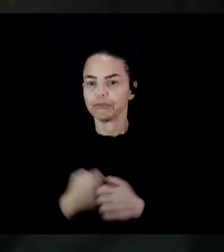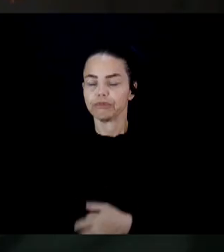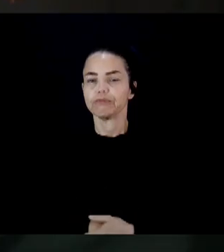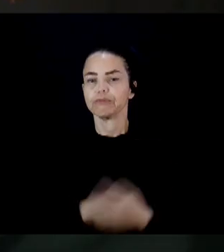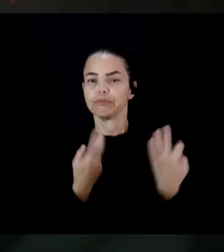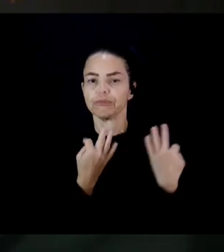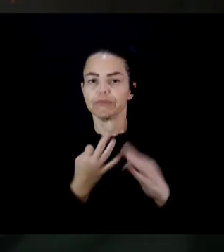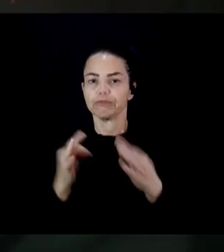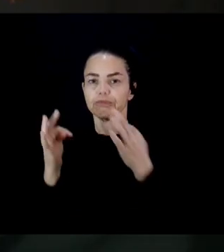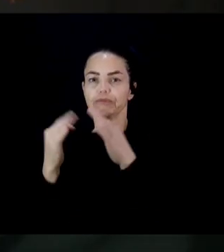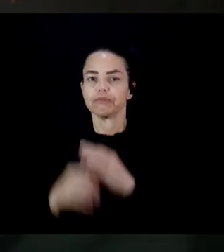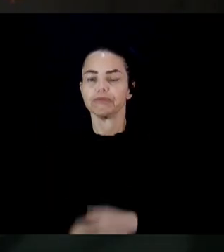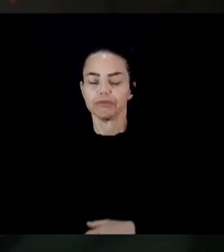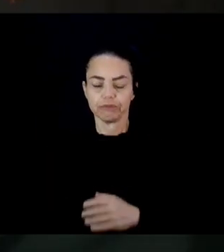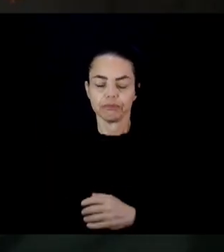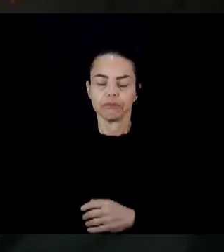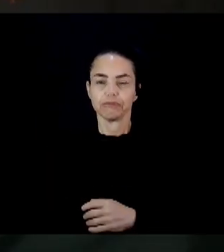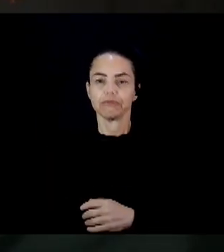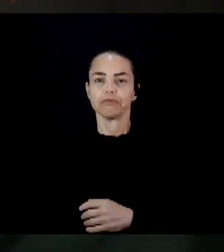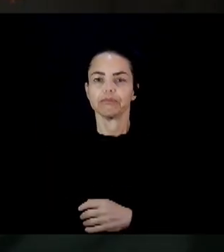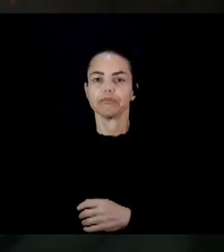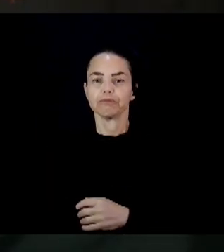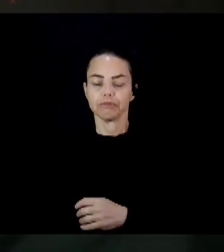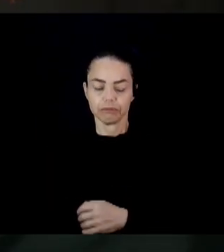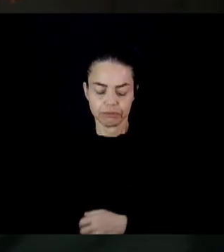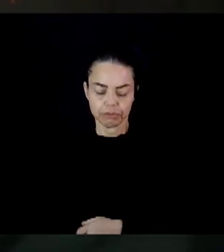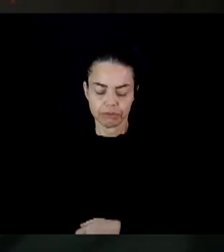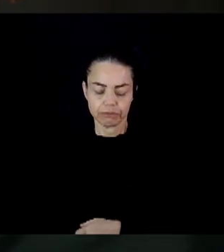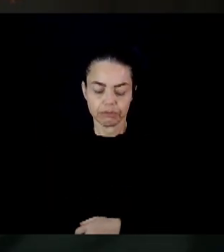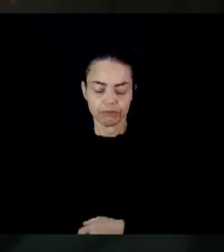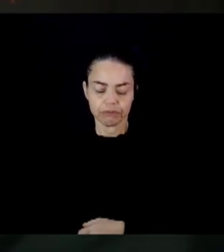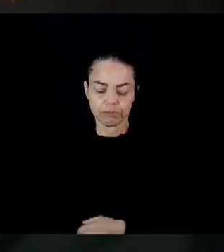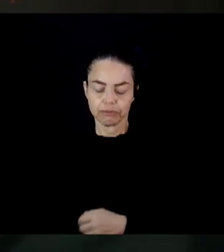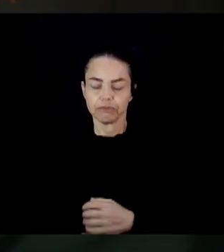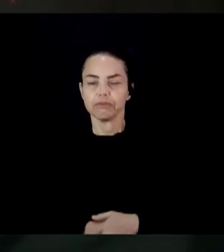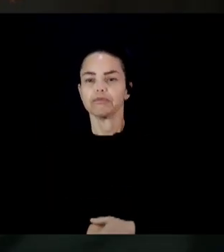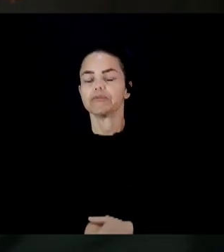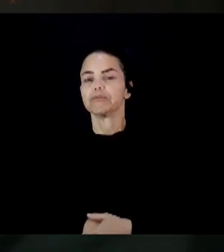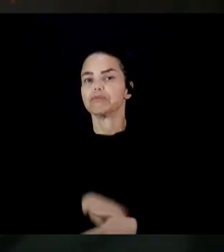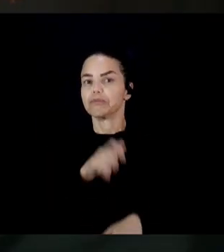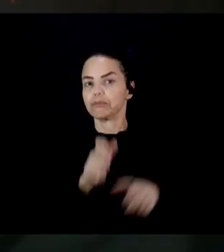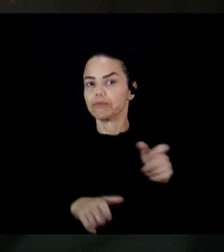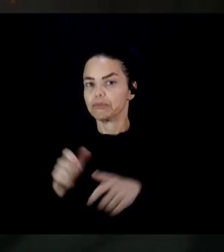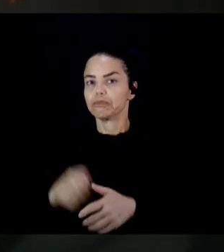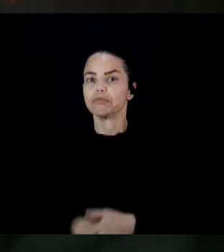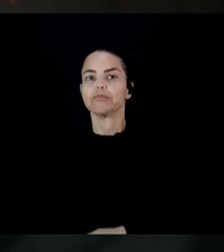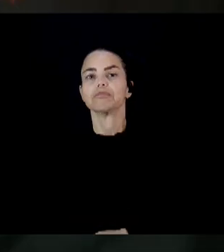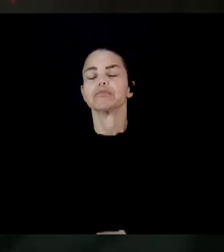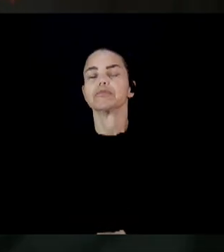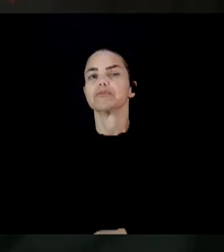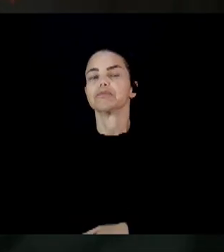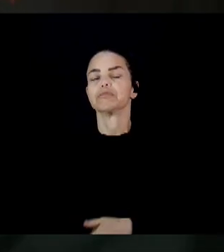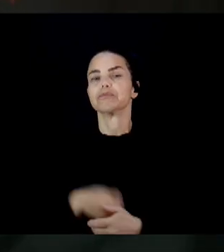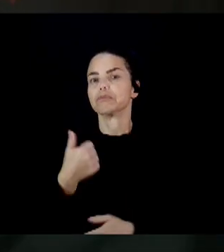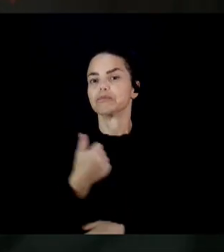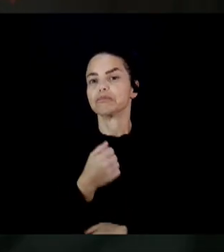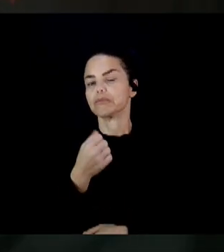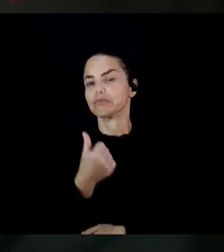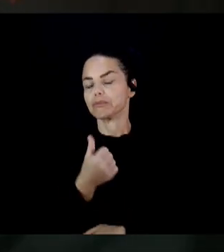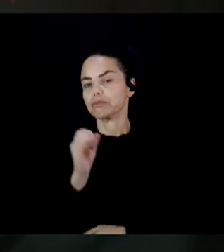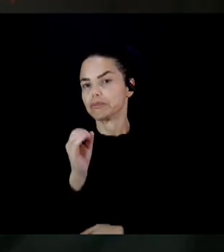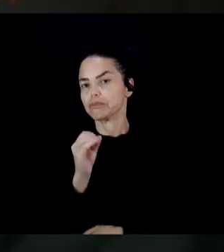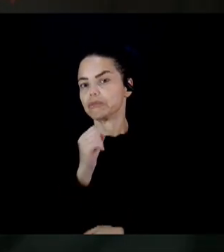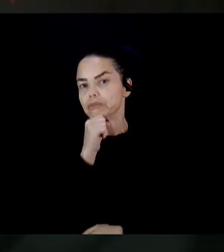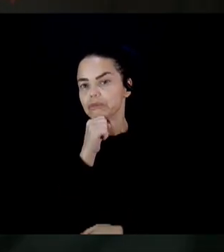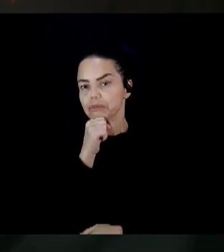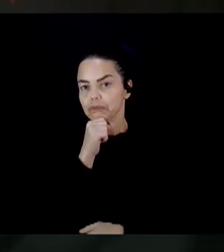tecnologia, até porque nós já temos aí dados de pessoas, né, 60 a mais, que já estão, infelizmente,